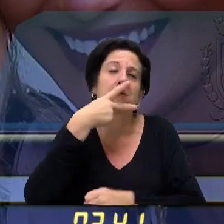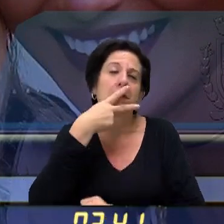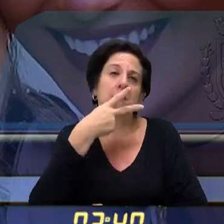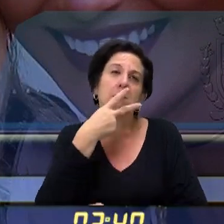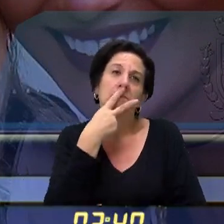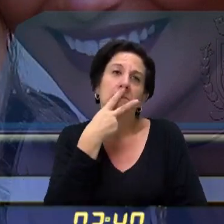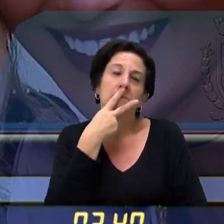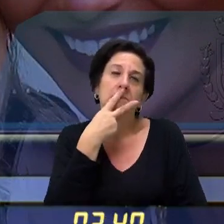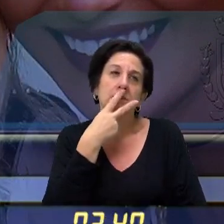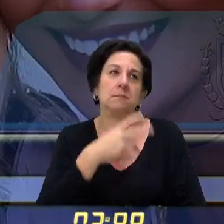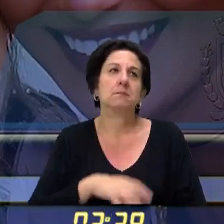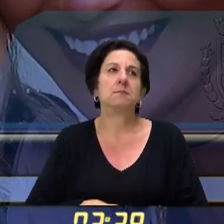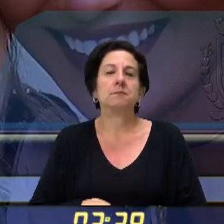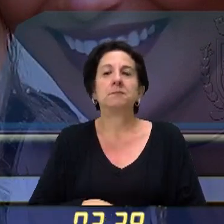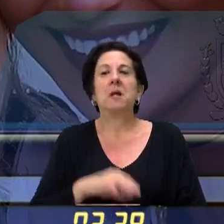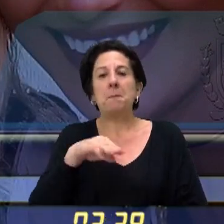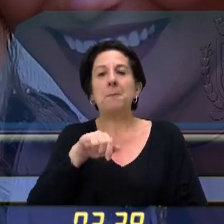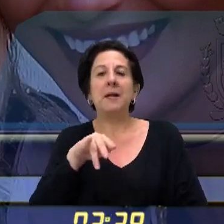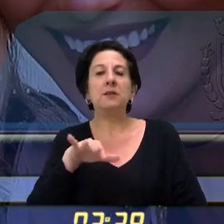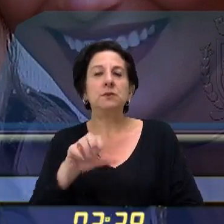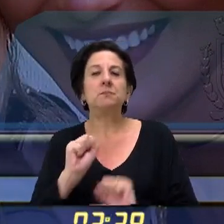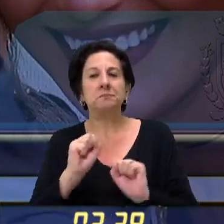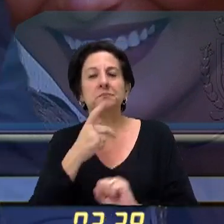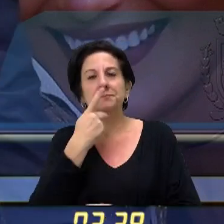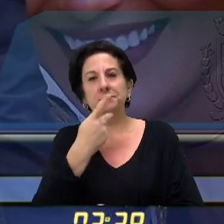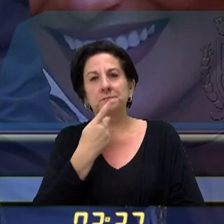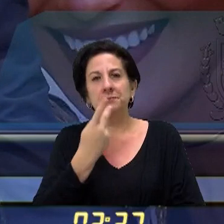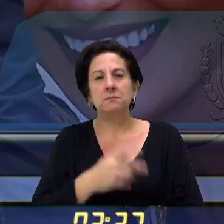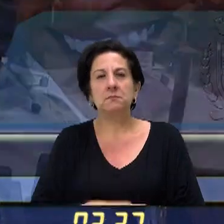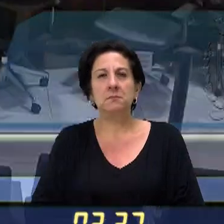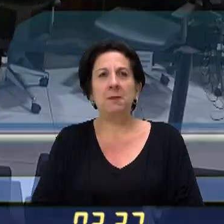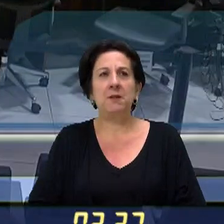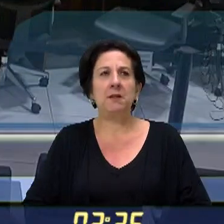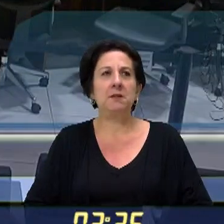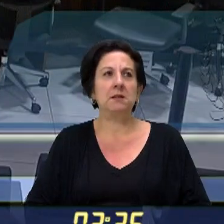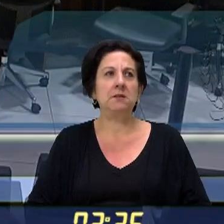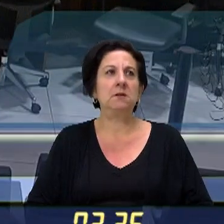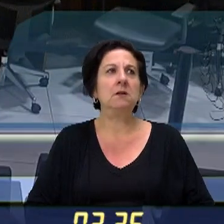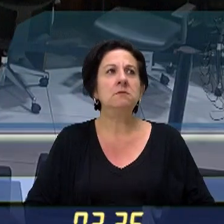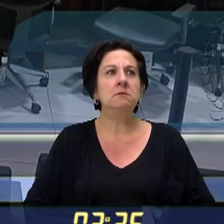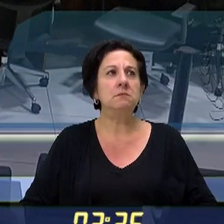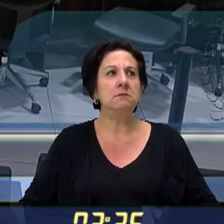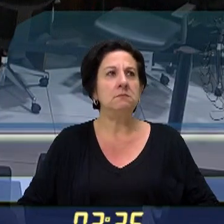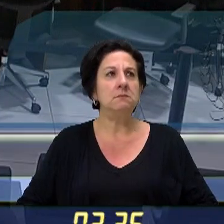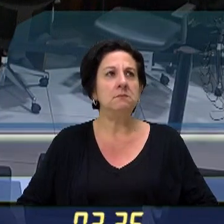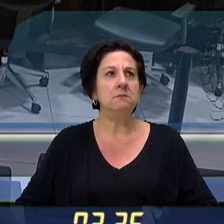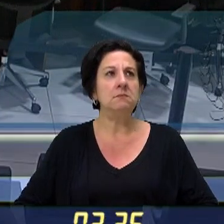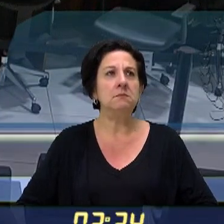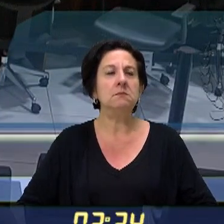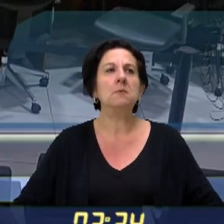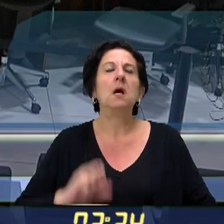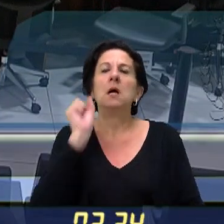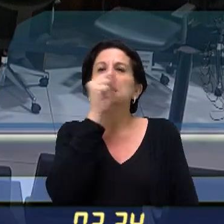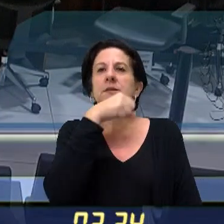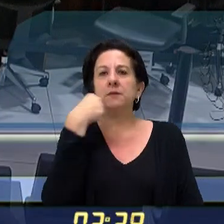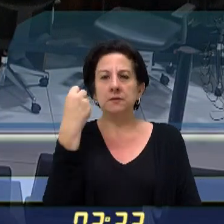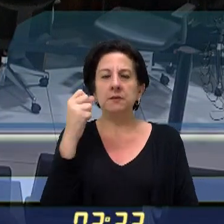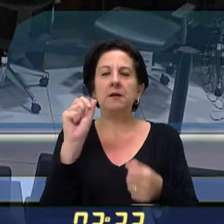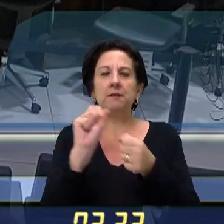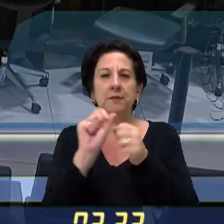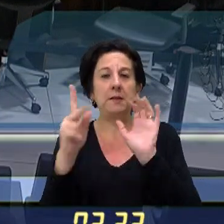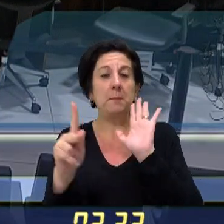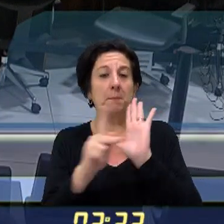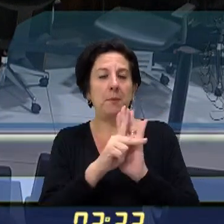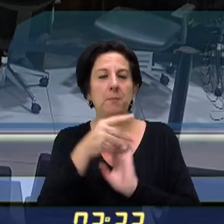E isto, pois não, vereador Matias, concedo espaço? Me permite uma parte, vereador? Pois não. Eu penso que o que as cervejarias artesanais